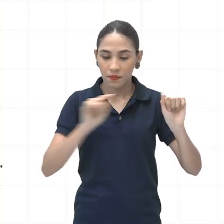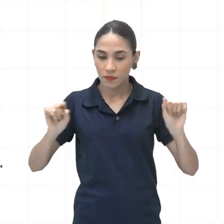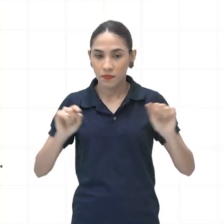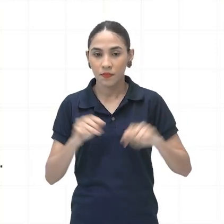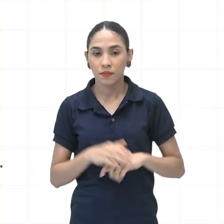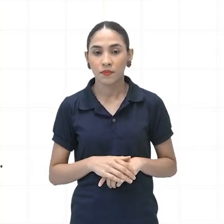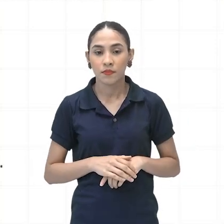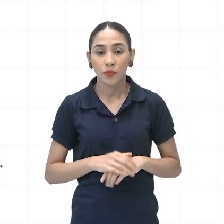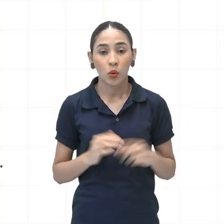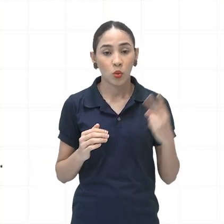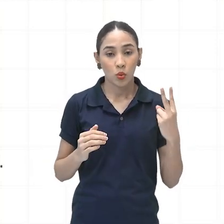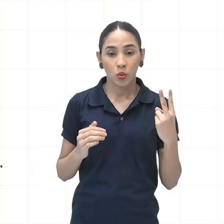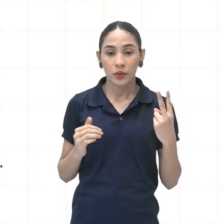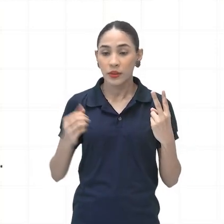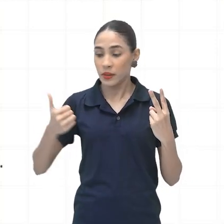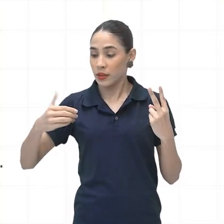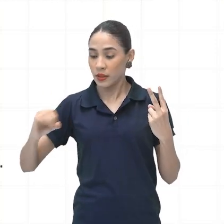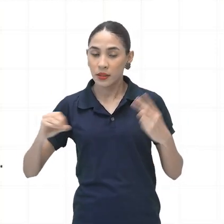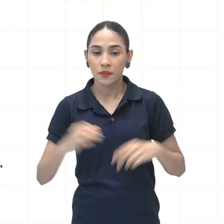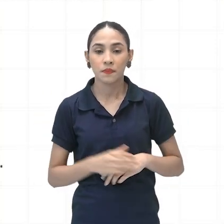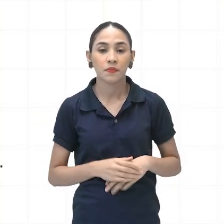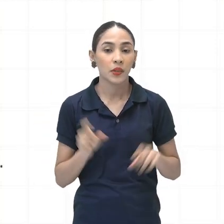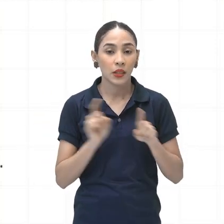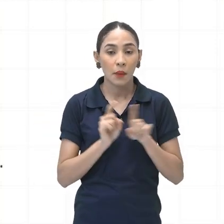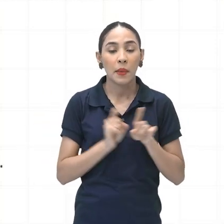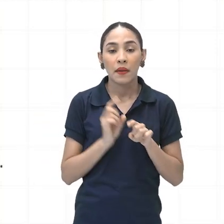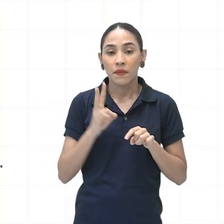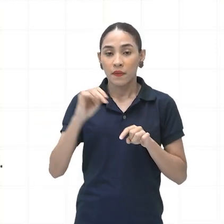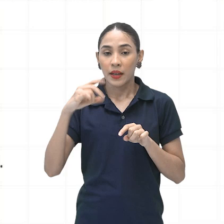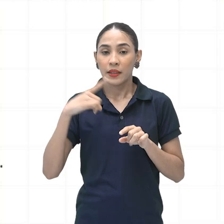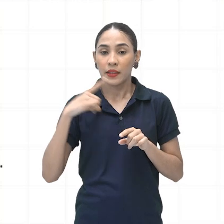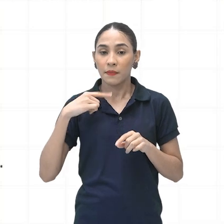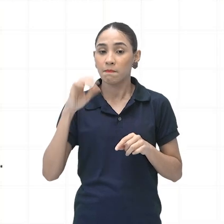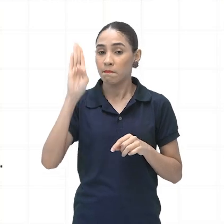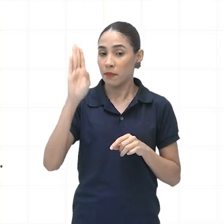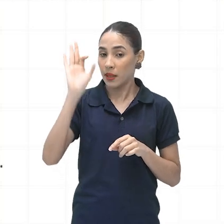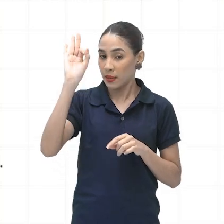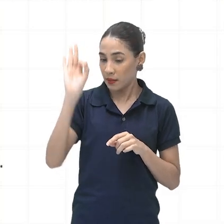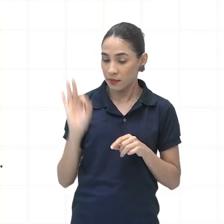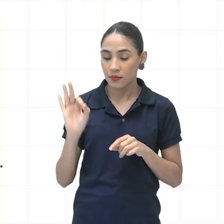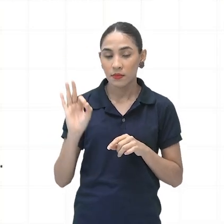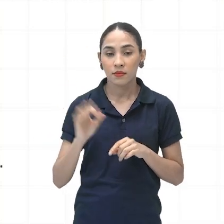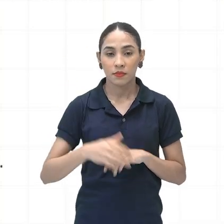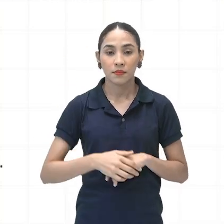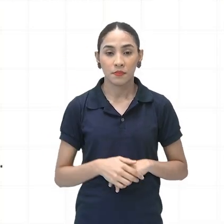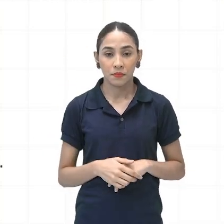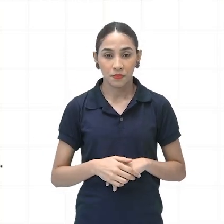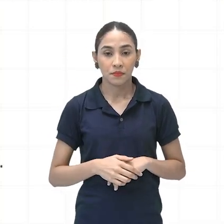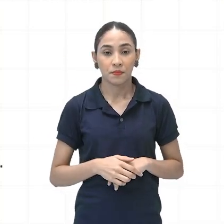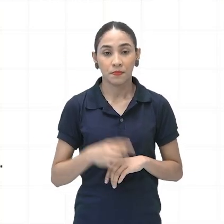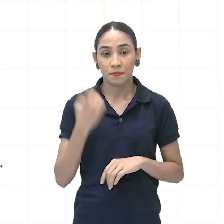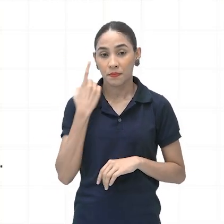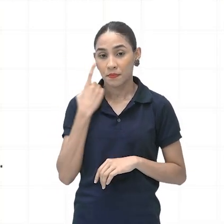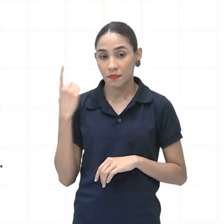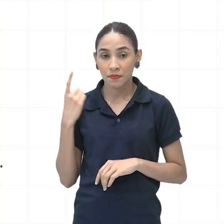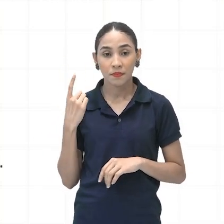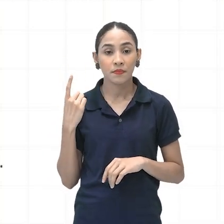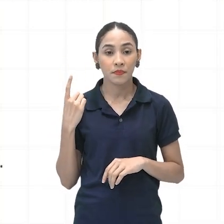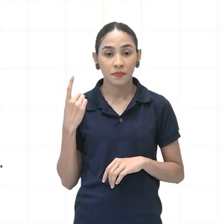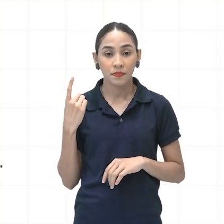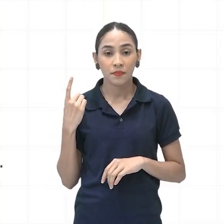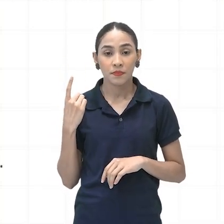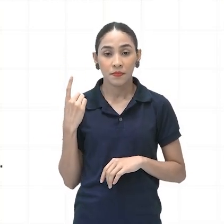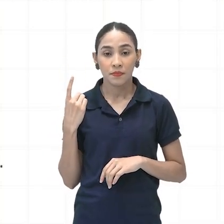ó, daqui até aqui, e eu vou ter também essa outra medida aqui do outro cateto, que é a medida